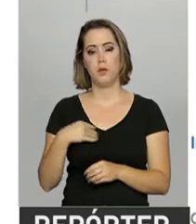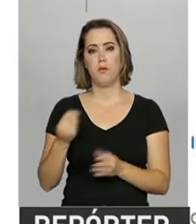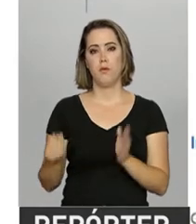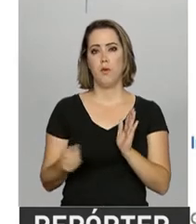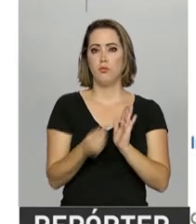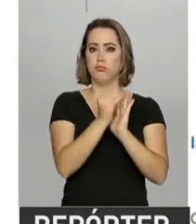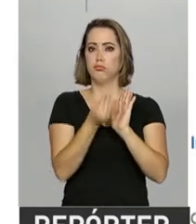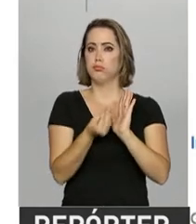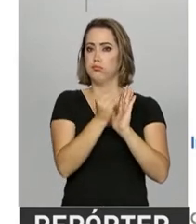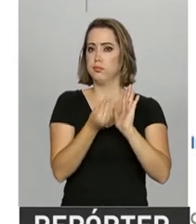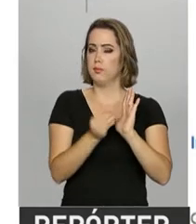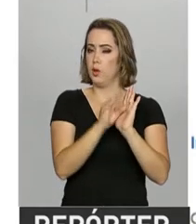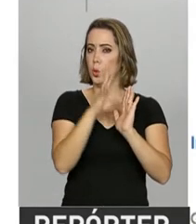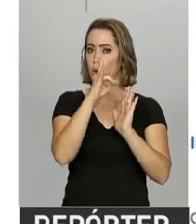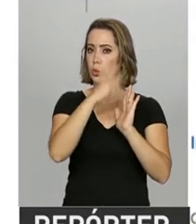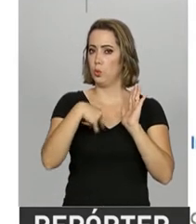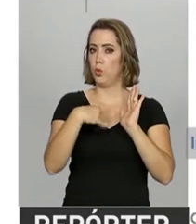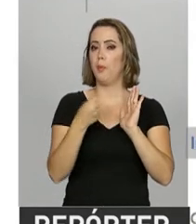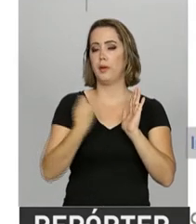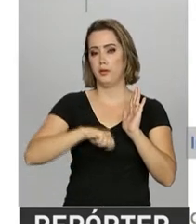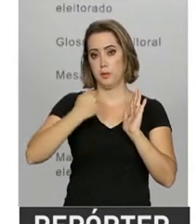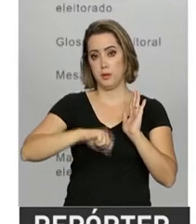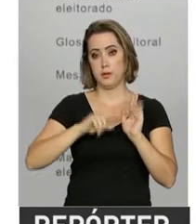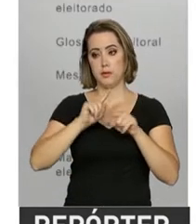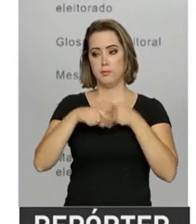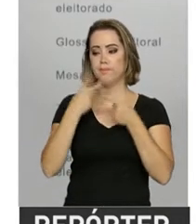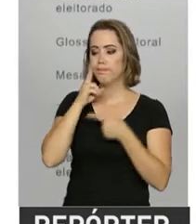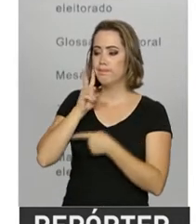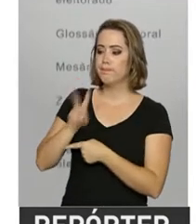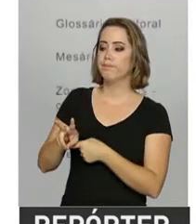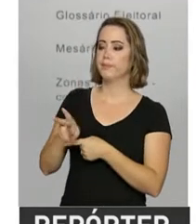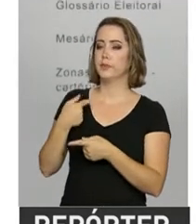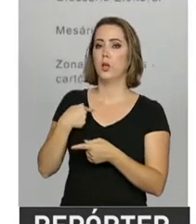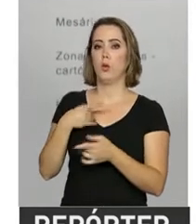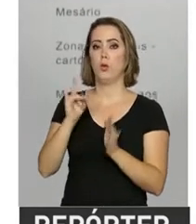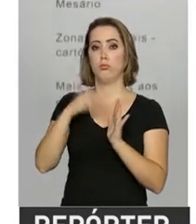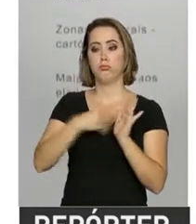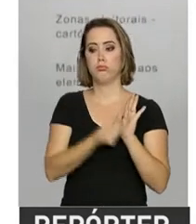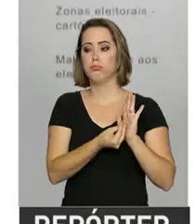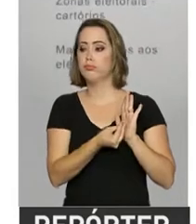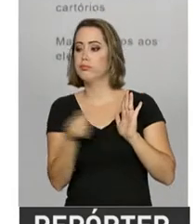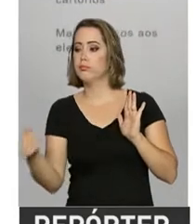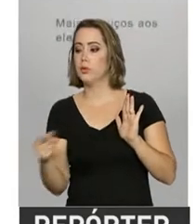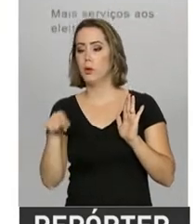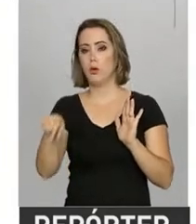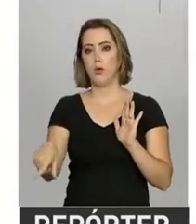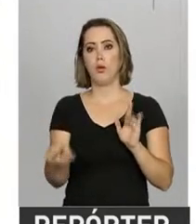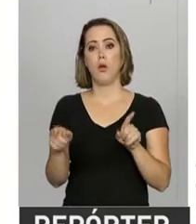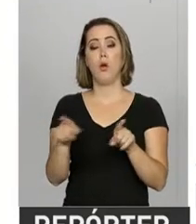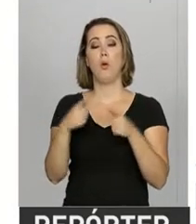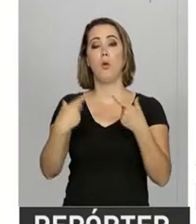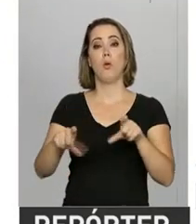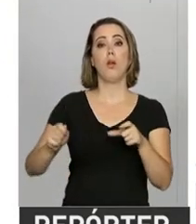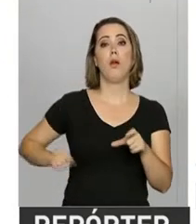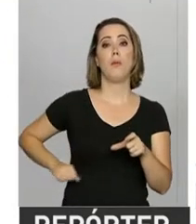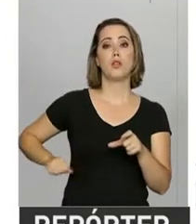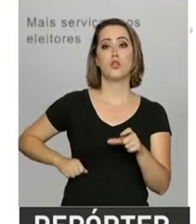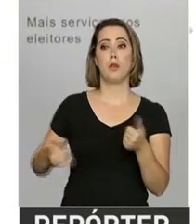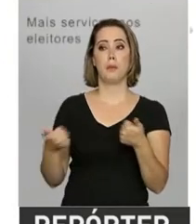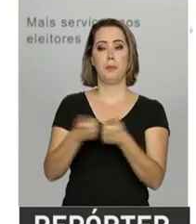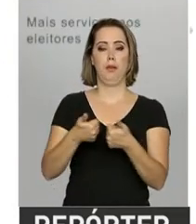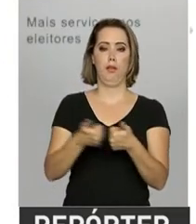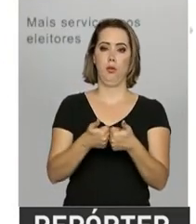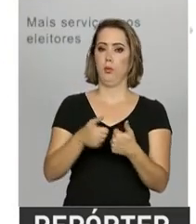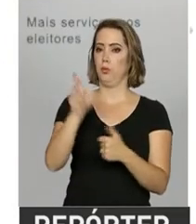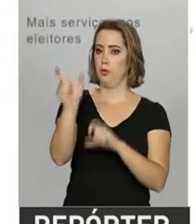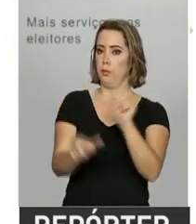necessários. Depois da análise pela Justiça Eleitoral, o título de eleitor será enviado ao consulado brasileiro mais próximo do